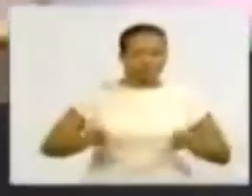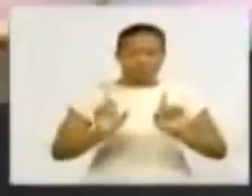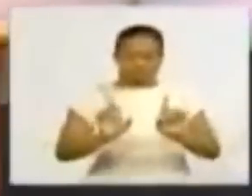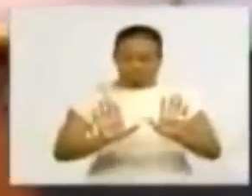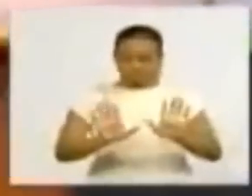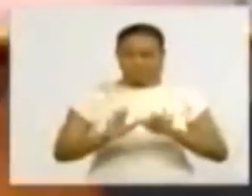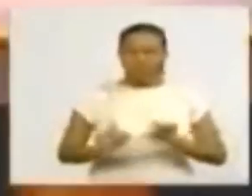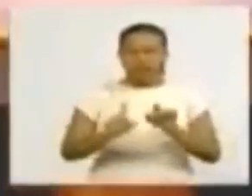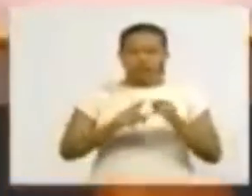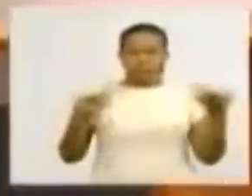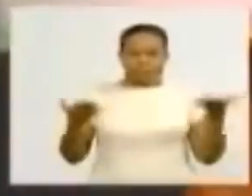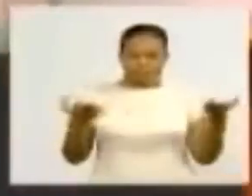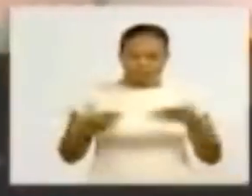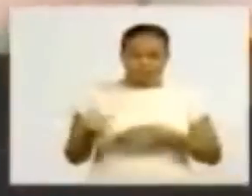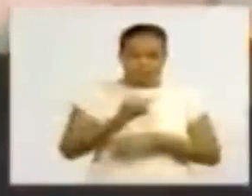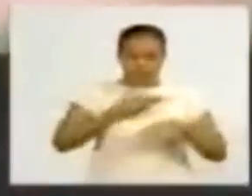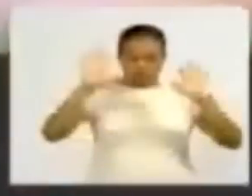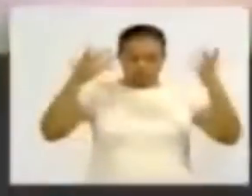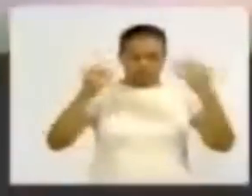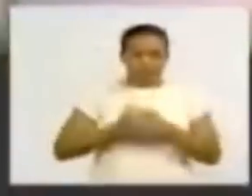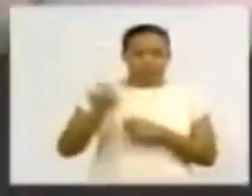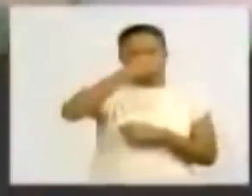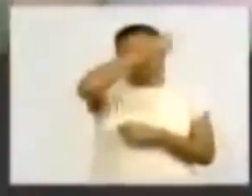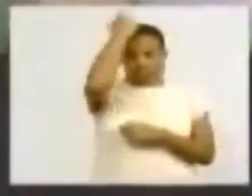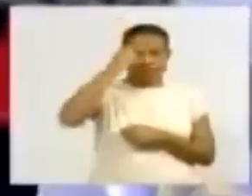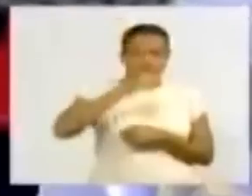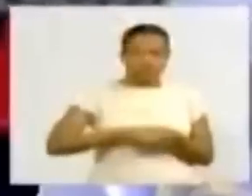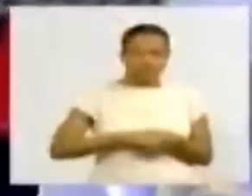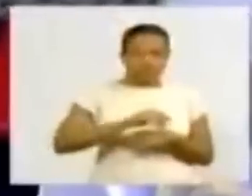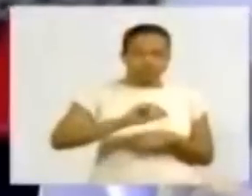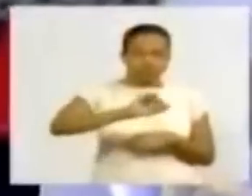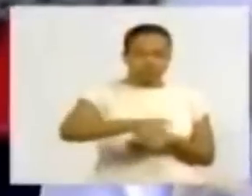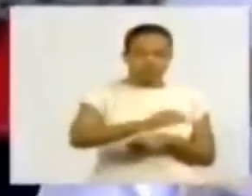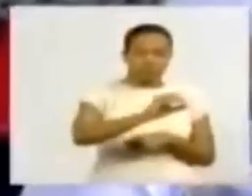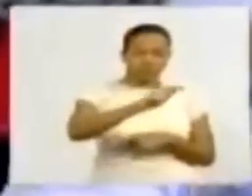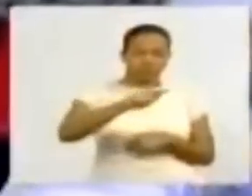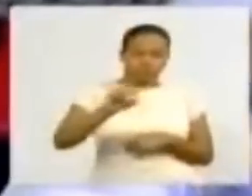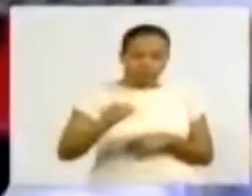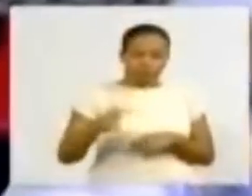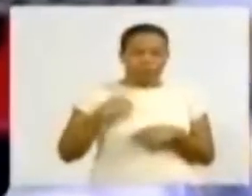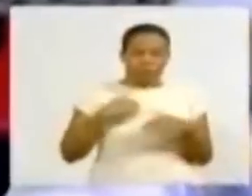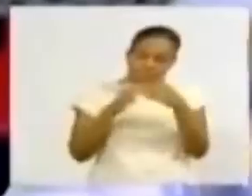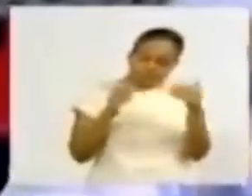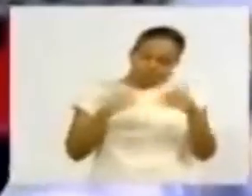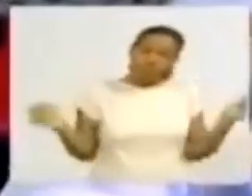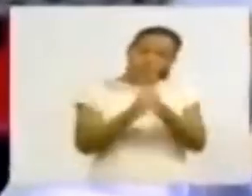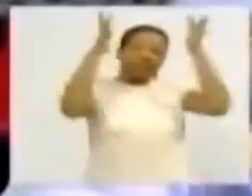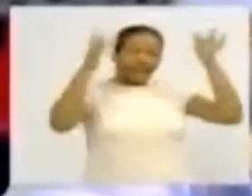Só que hoje, como nós estamos comemorando a beatificação de João Paulo II, eu resolvi pedir para ele esse milagre.